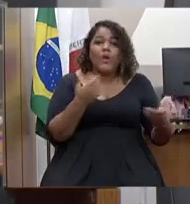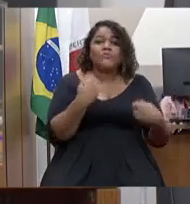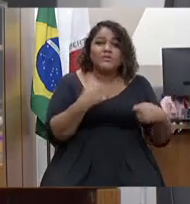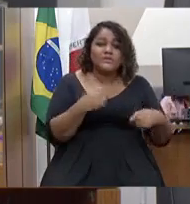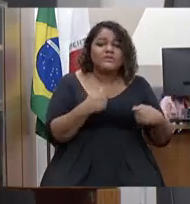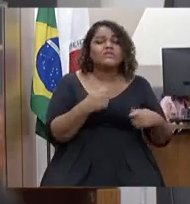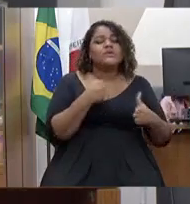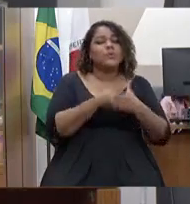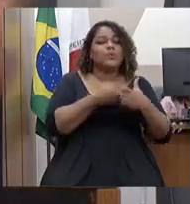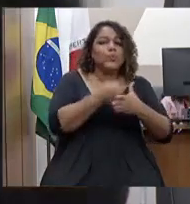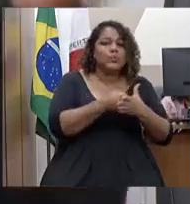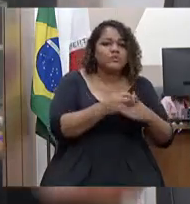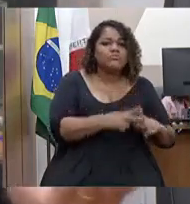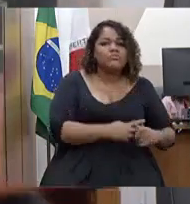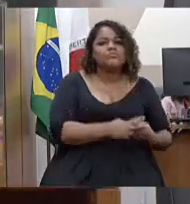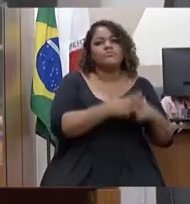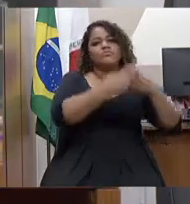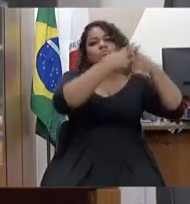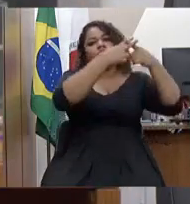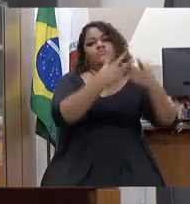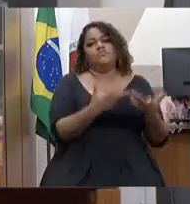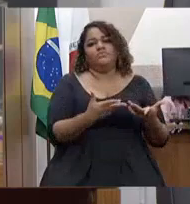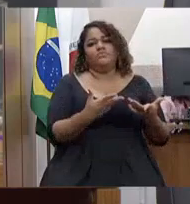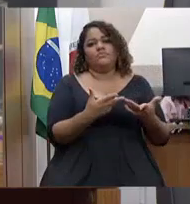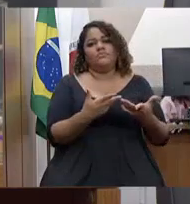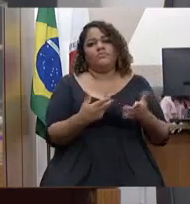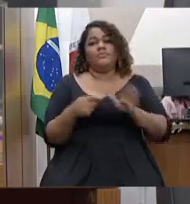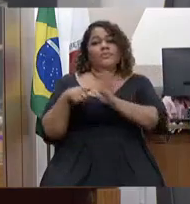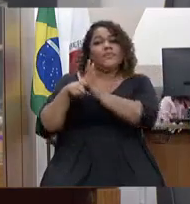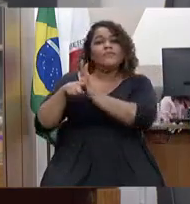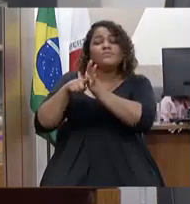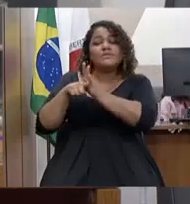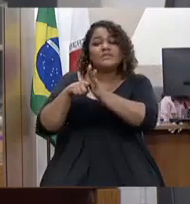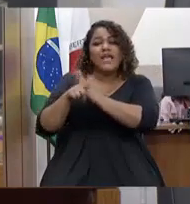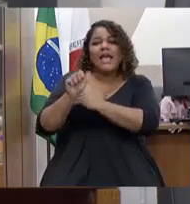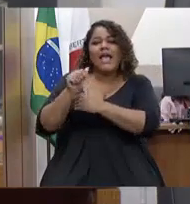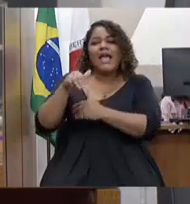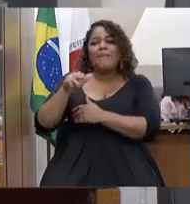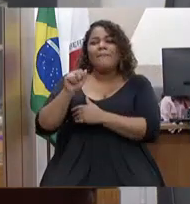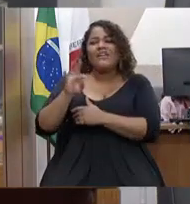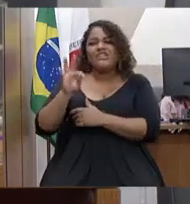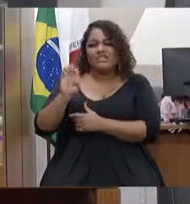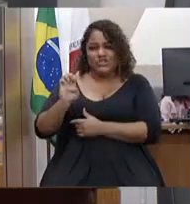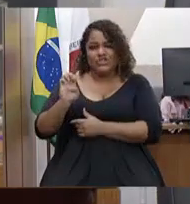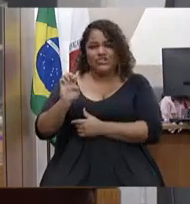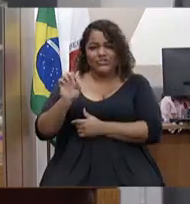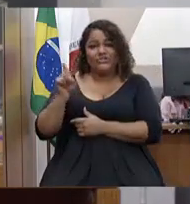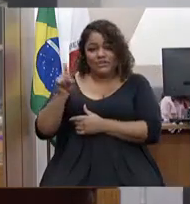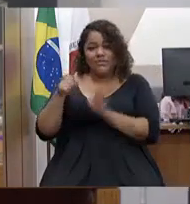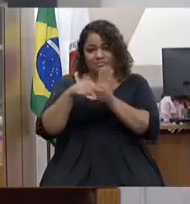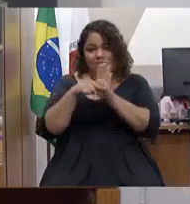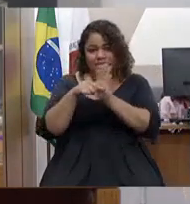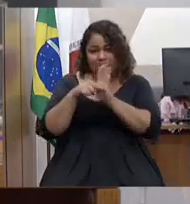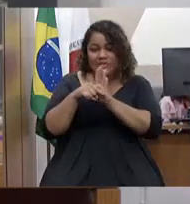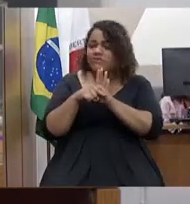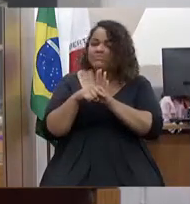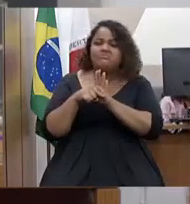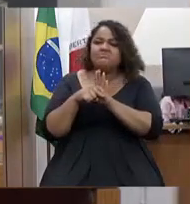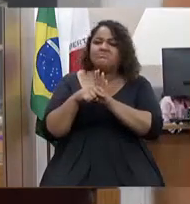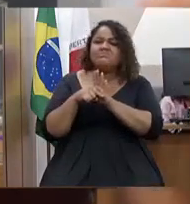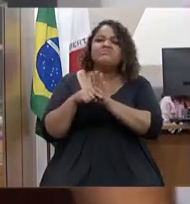para a vida da classe trabalhadora de pesquisa tá sucateado sem condição nenhuma dos trabalhadores trabalhar o ministério do trabalho